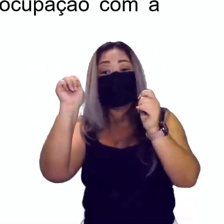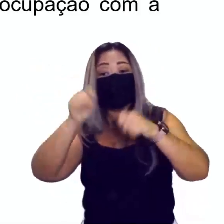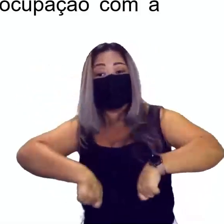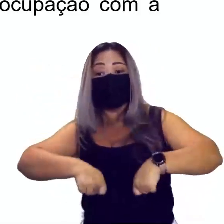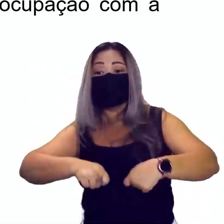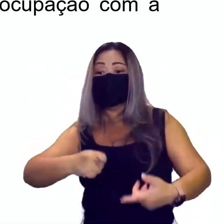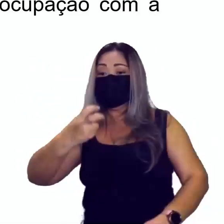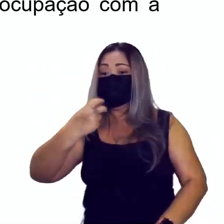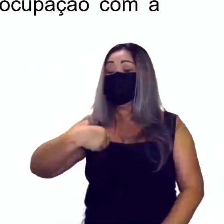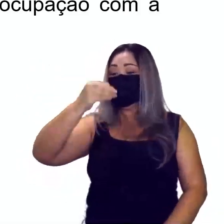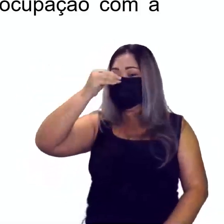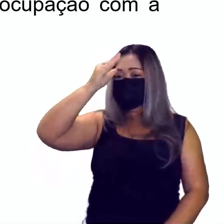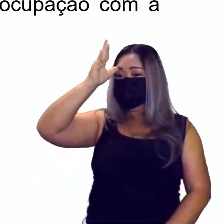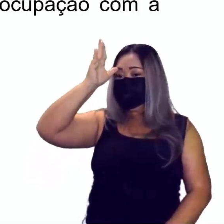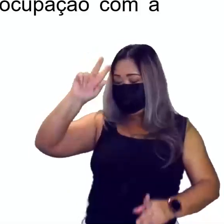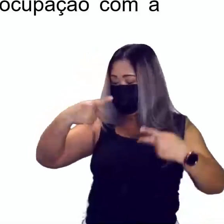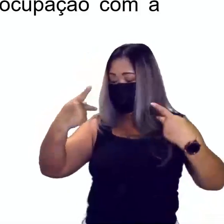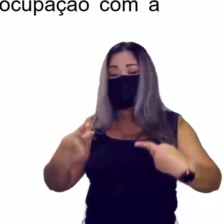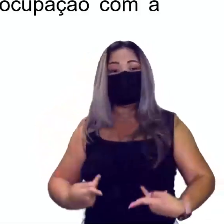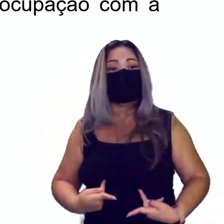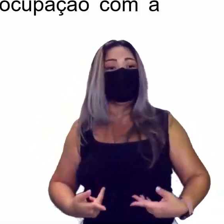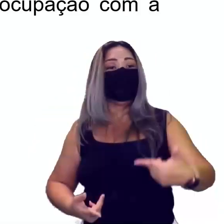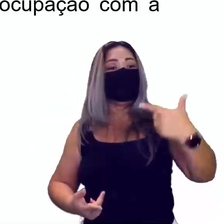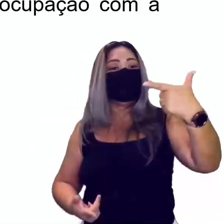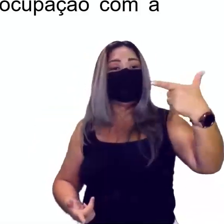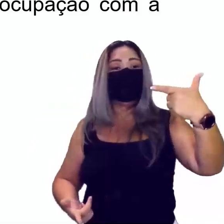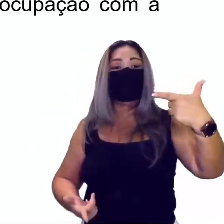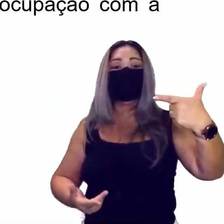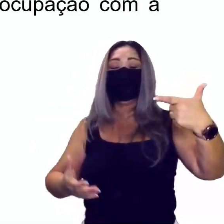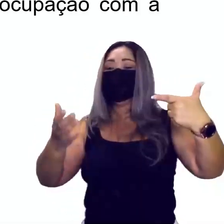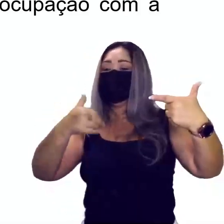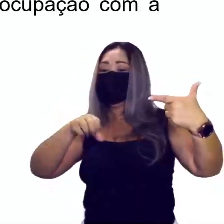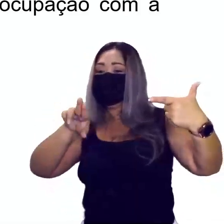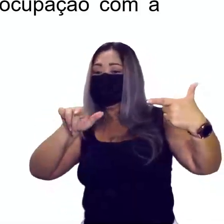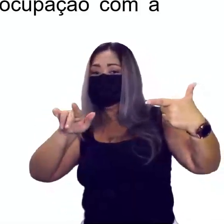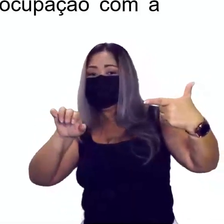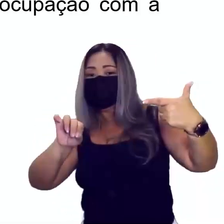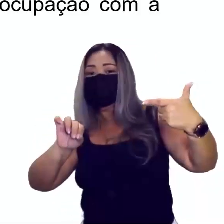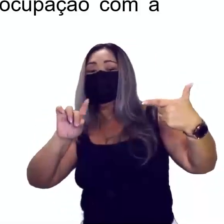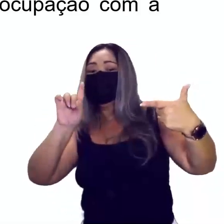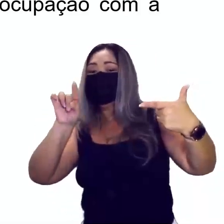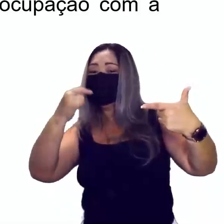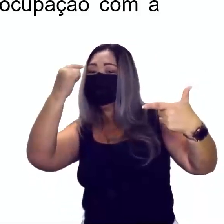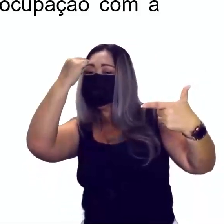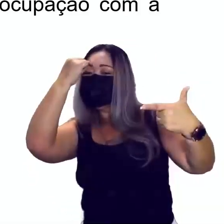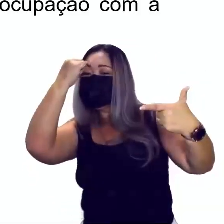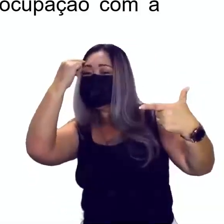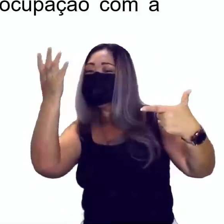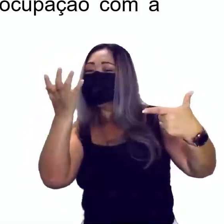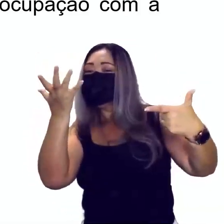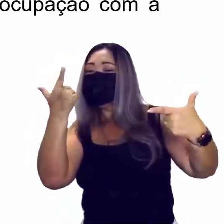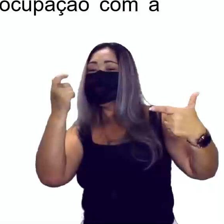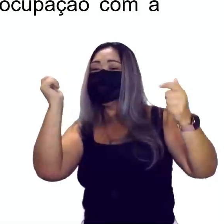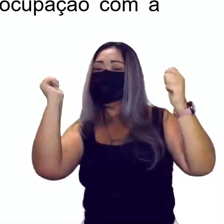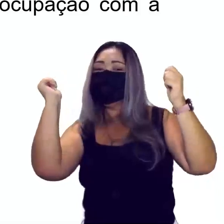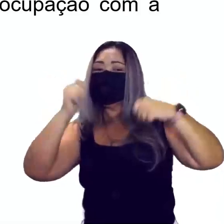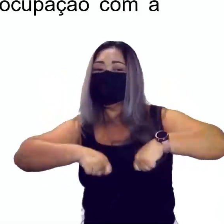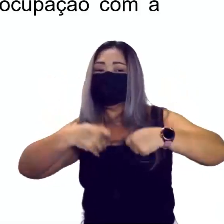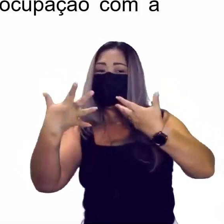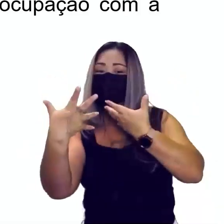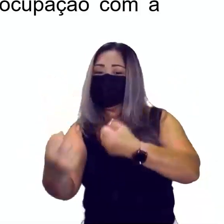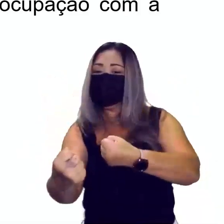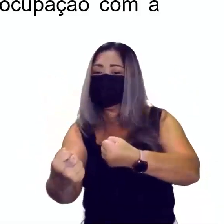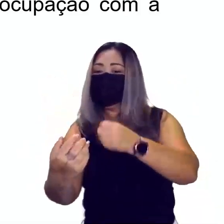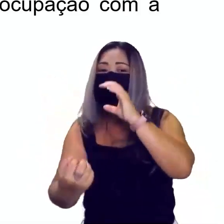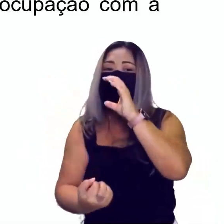humano. Então é nesse sentido. O 2, né? De caráter cosmológico, cuja reflexão busca tornar